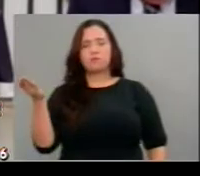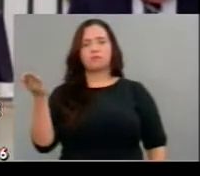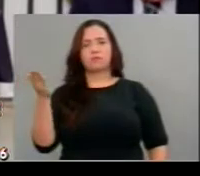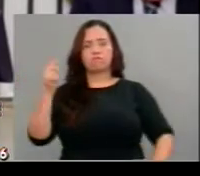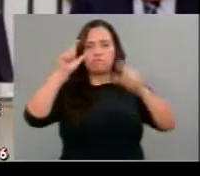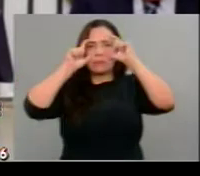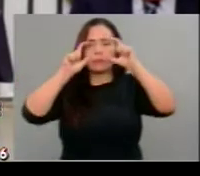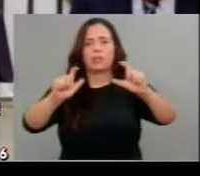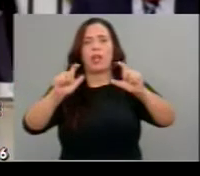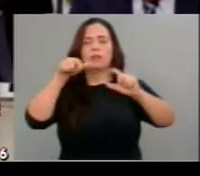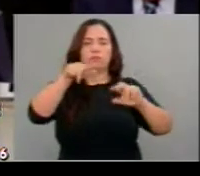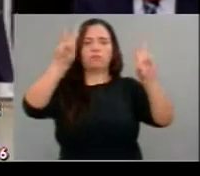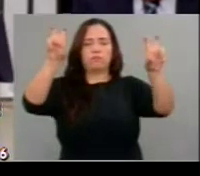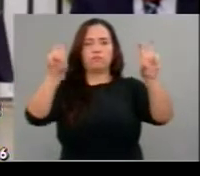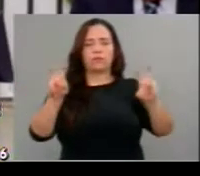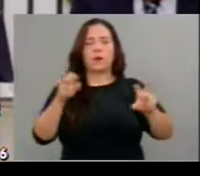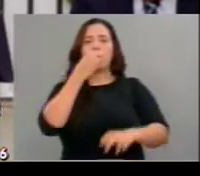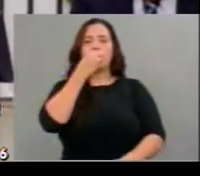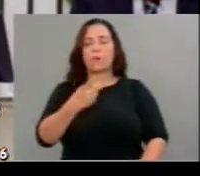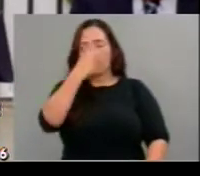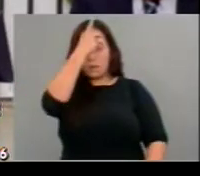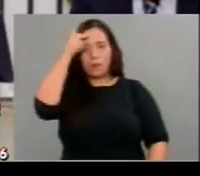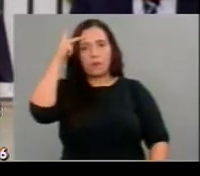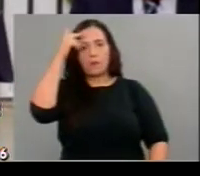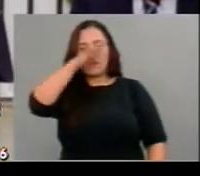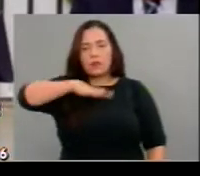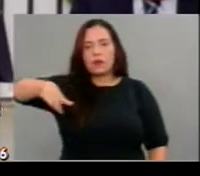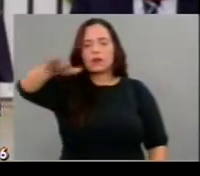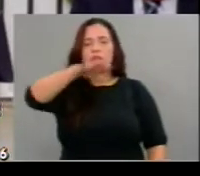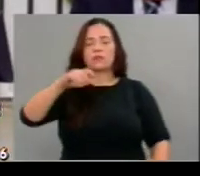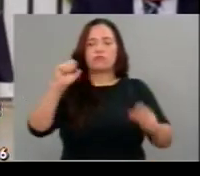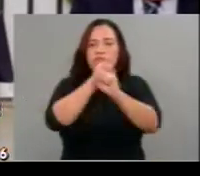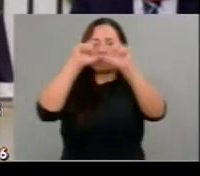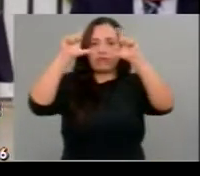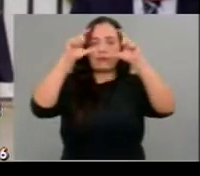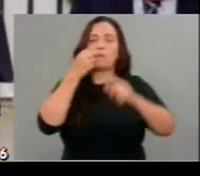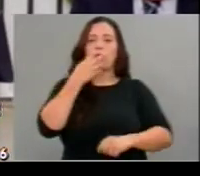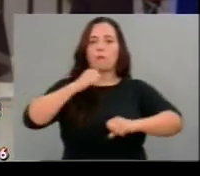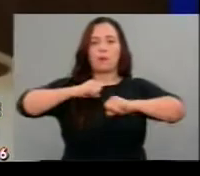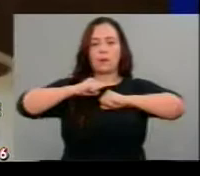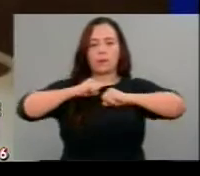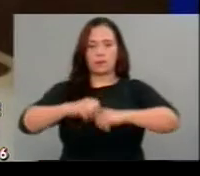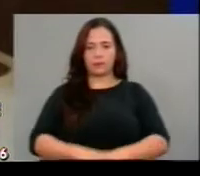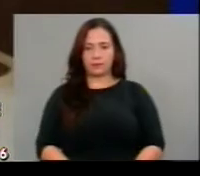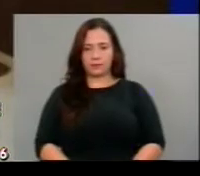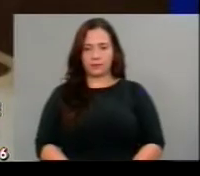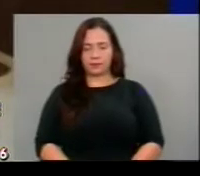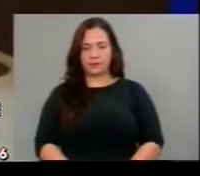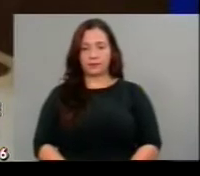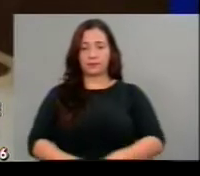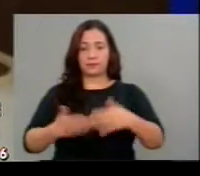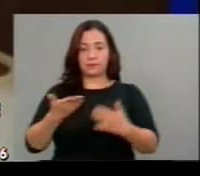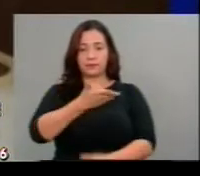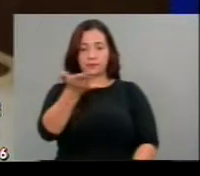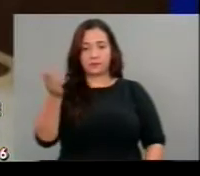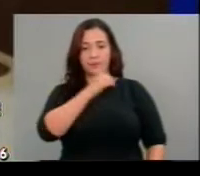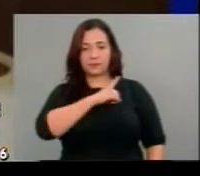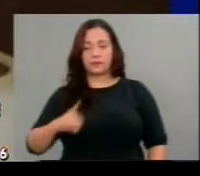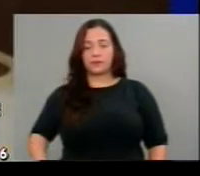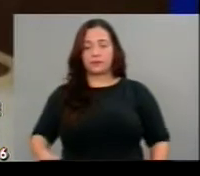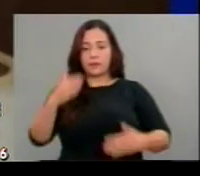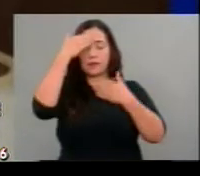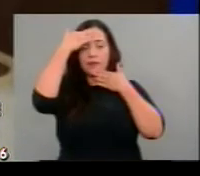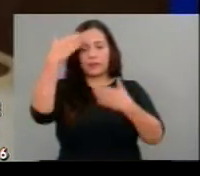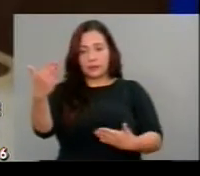essas questões e, obviamente, nos alertando para que a gente possa fortalecer esse debate. Parabéns. Então, senhores deputados,